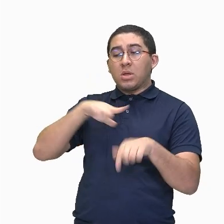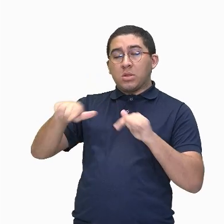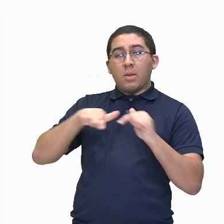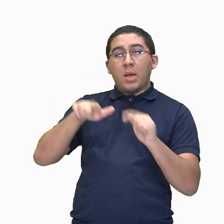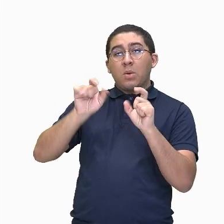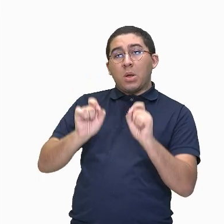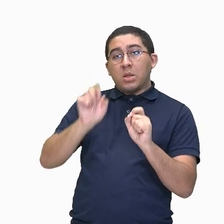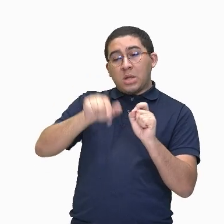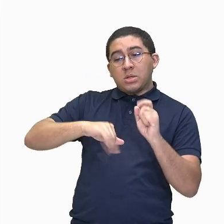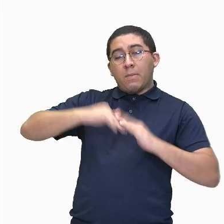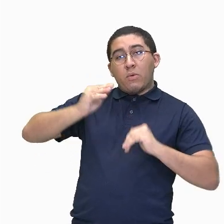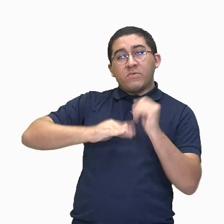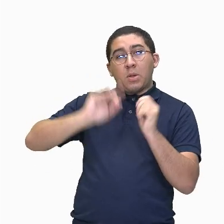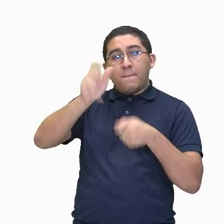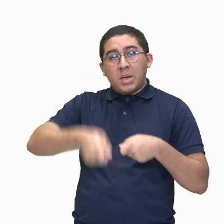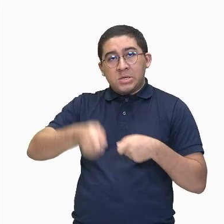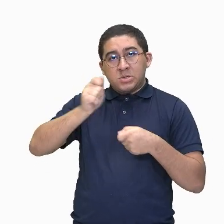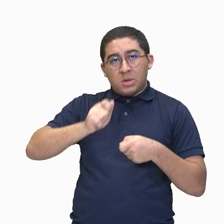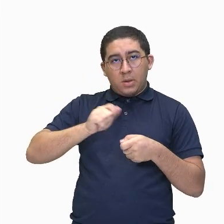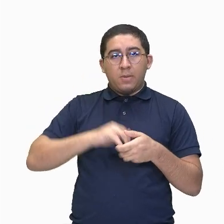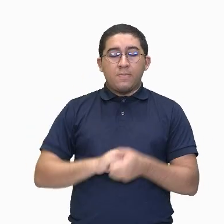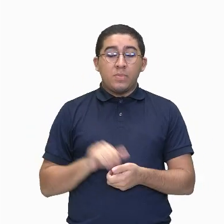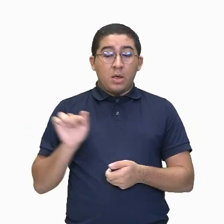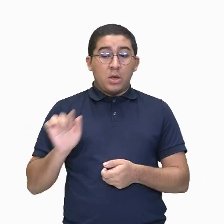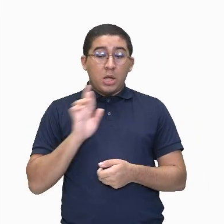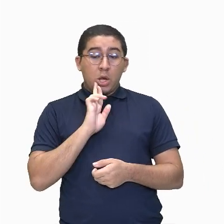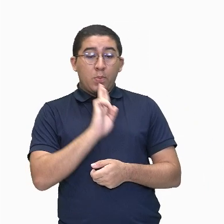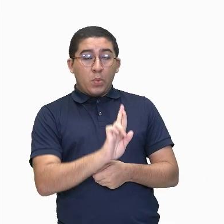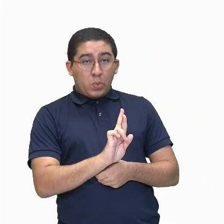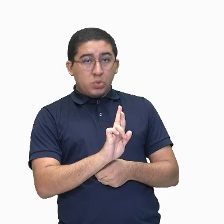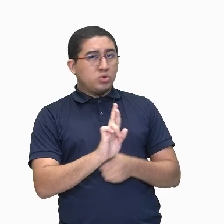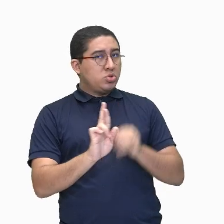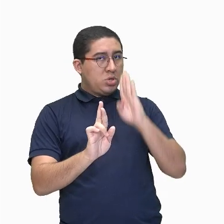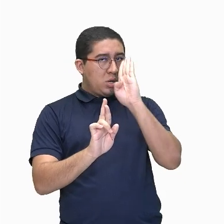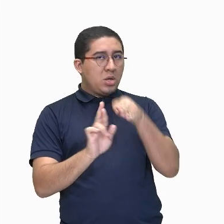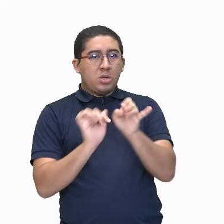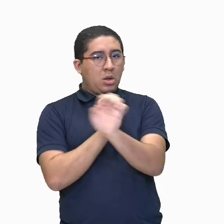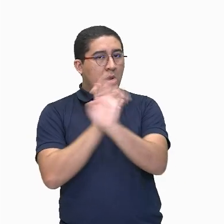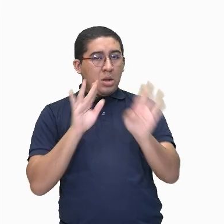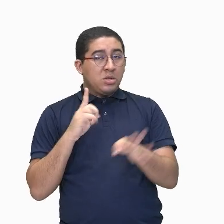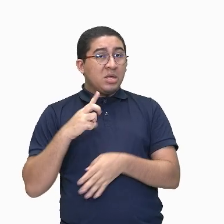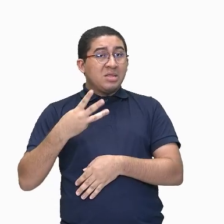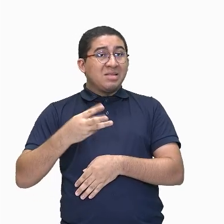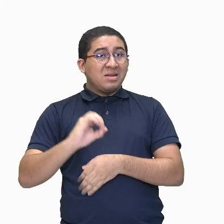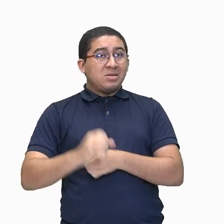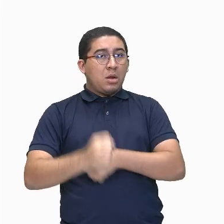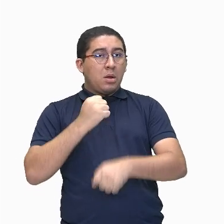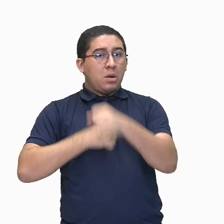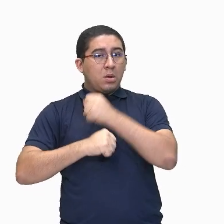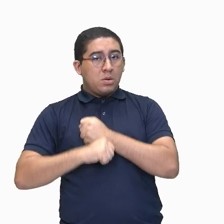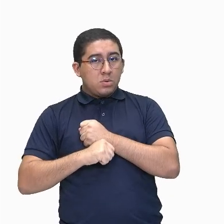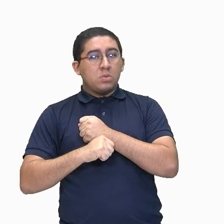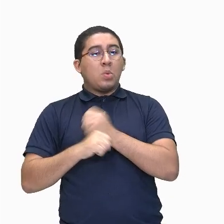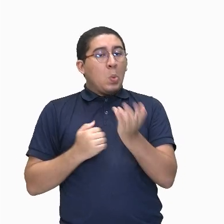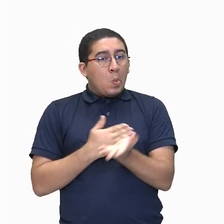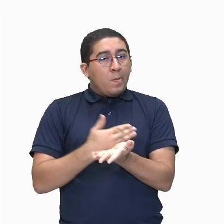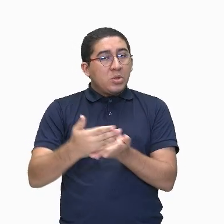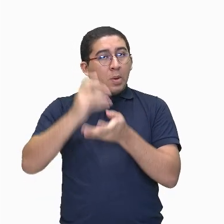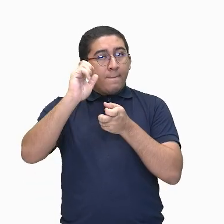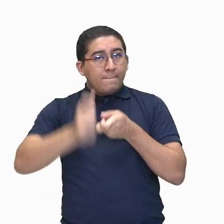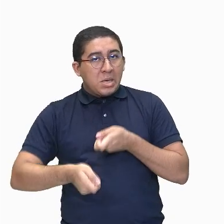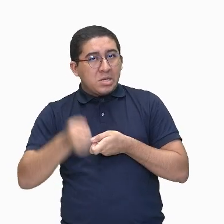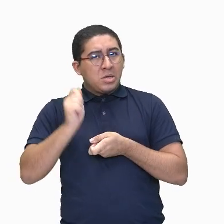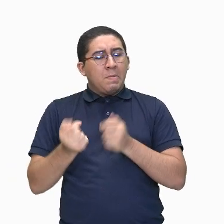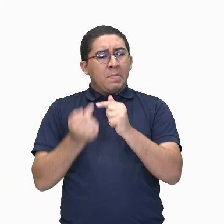como pescador? Então, o senhor José responde, olha, de forma bem clara, olha, faz 30 anos, ele começou